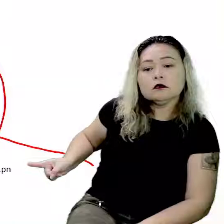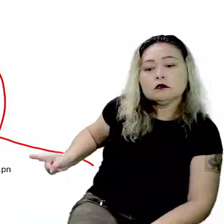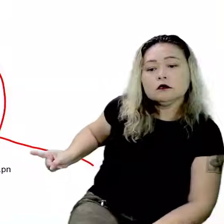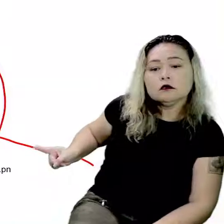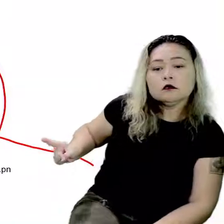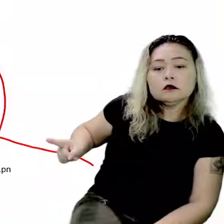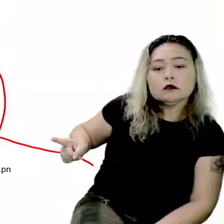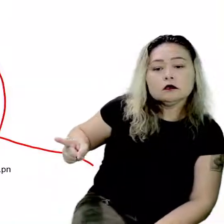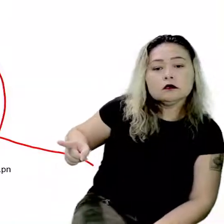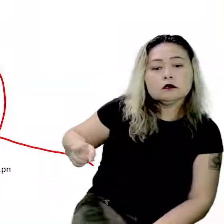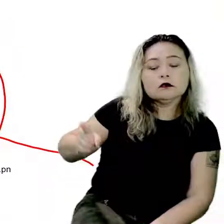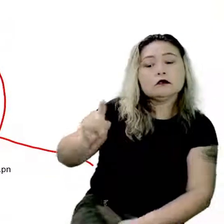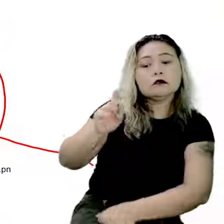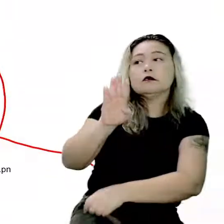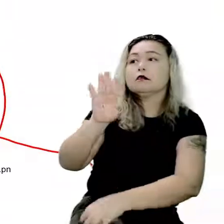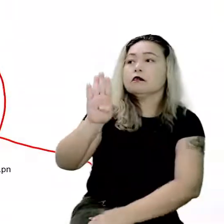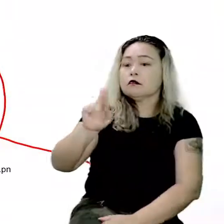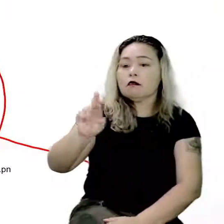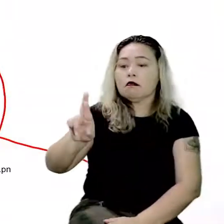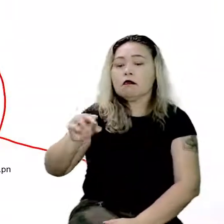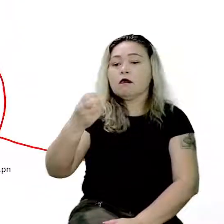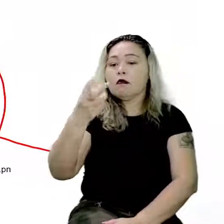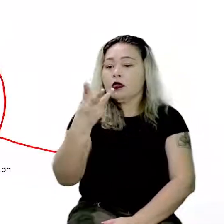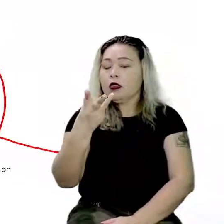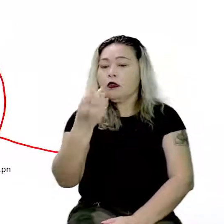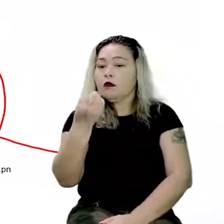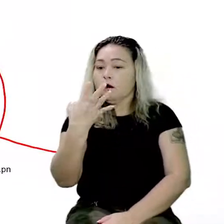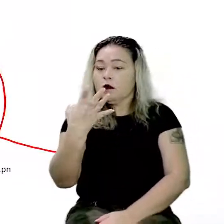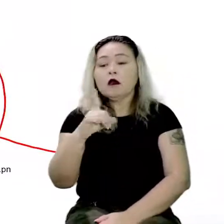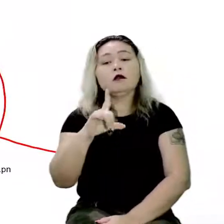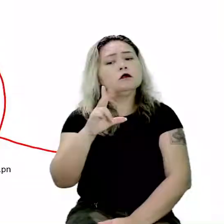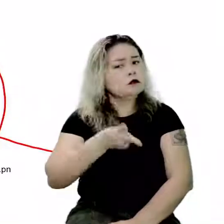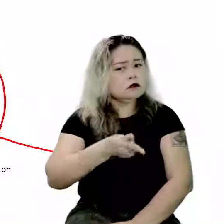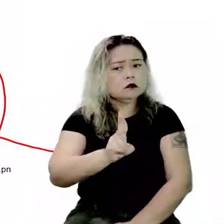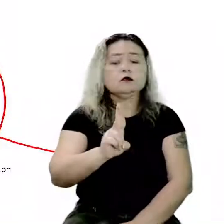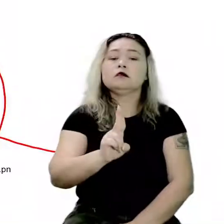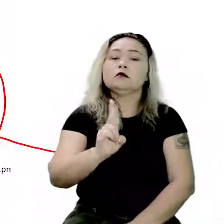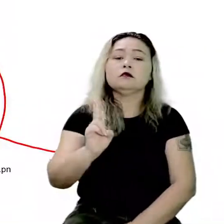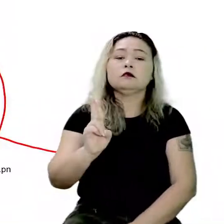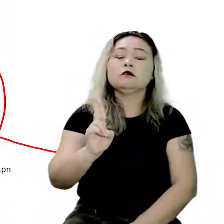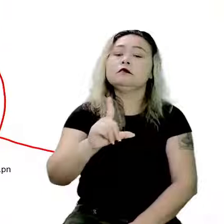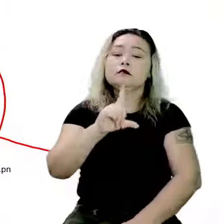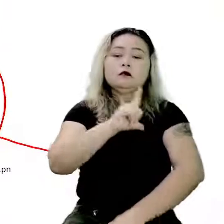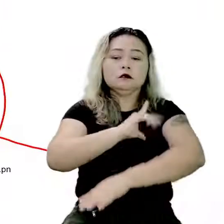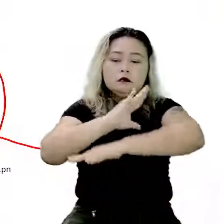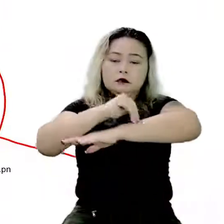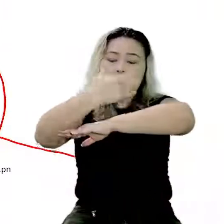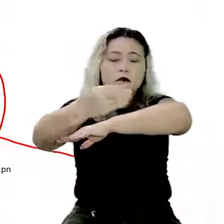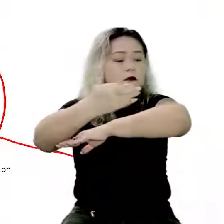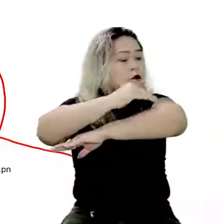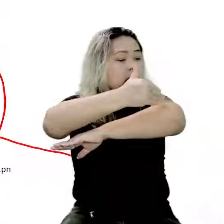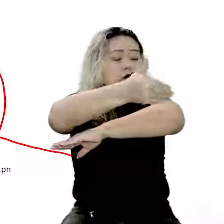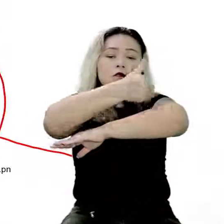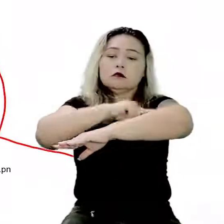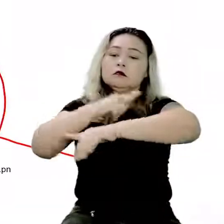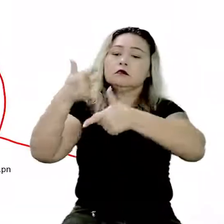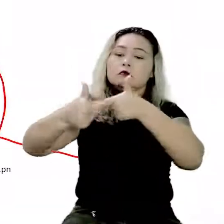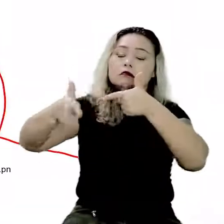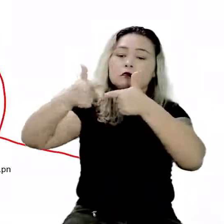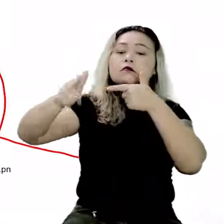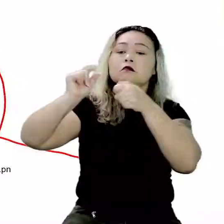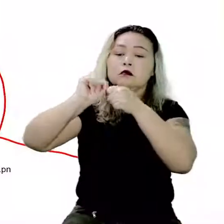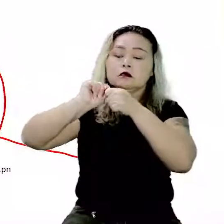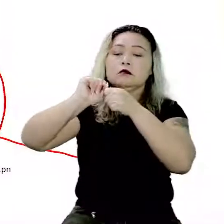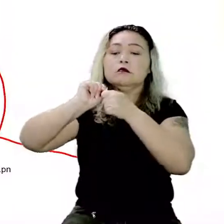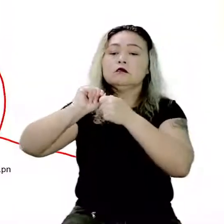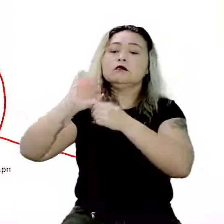ao longo da BR, sempre, qualquer BR, galera, sempre vai ser assim, tá? Vai ter impacto ambiental de ação